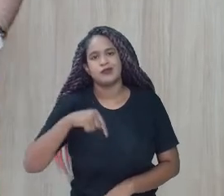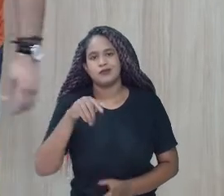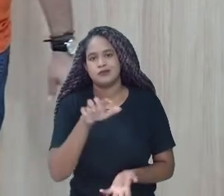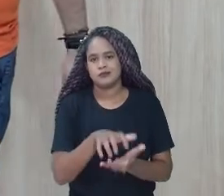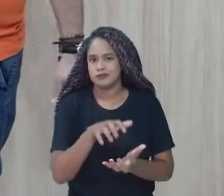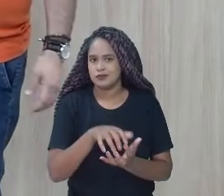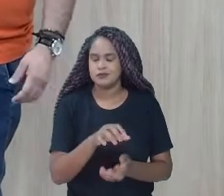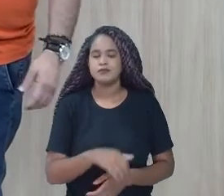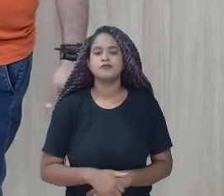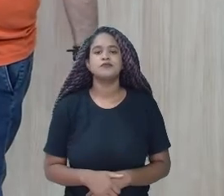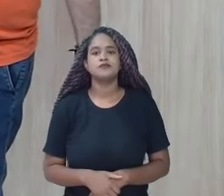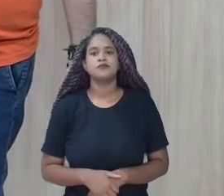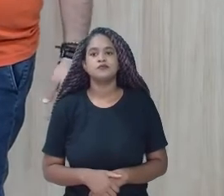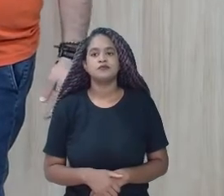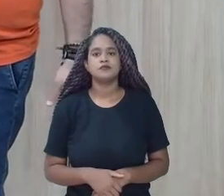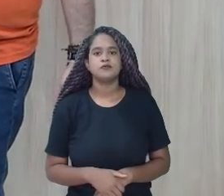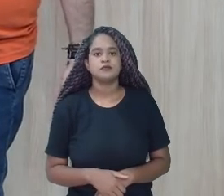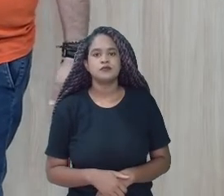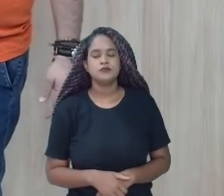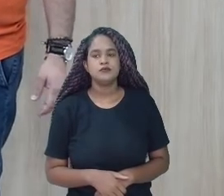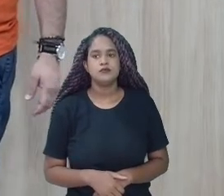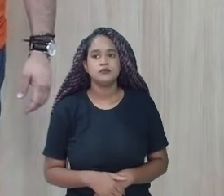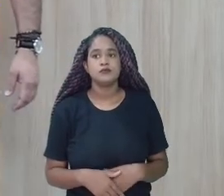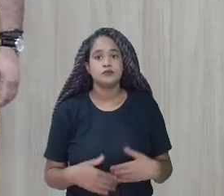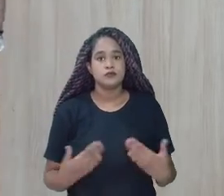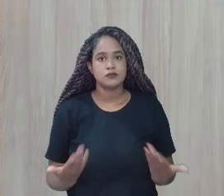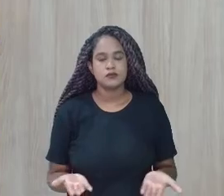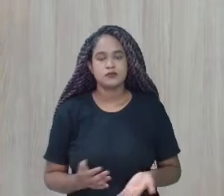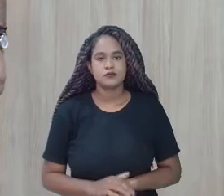Pernambuco. Né? Então, veja, nesse sentido,